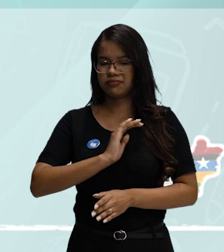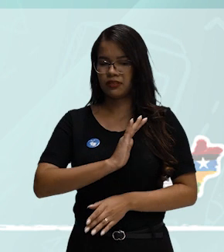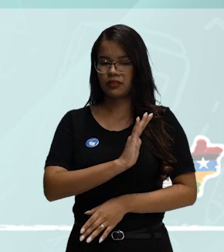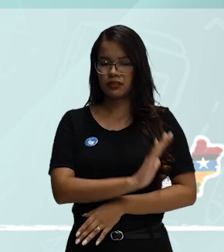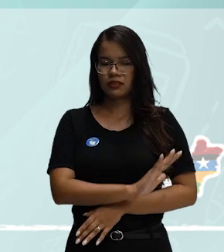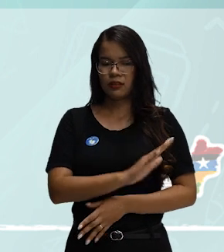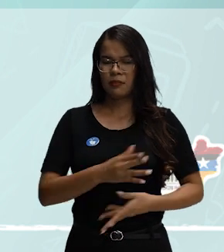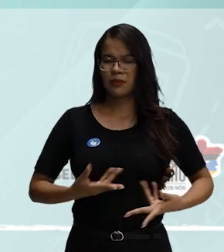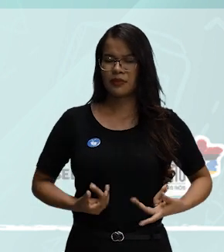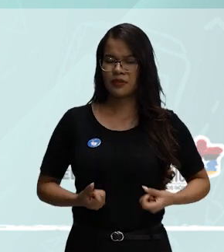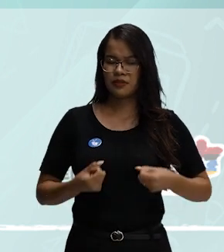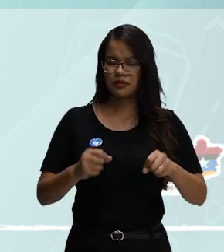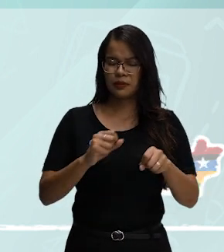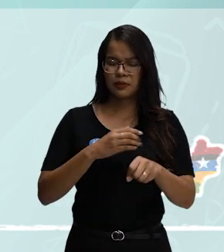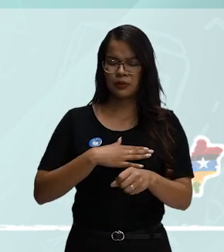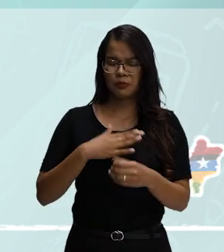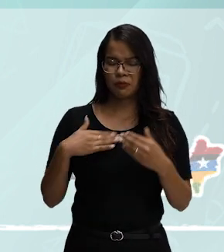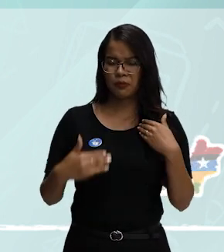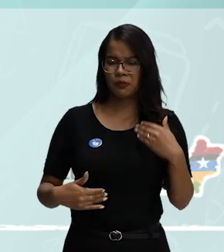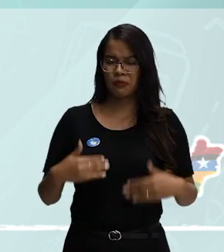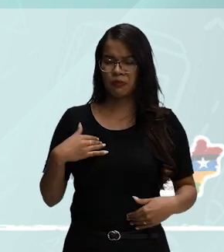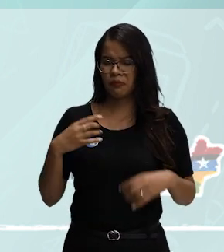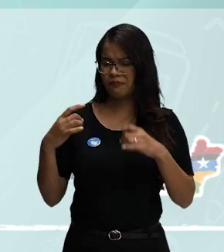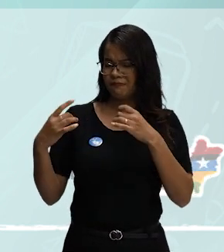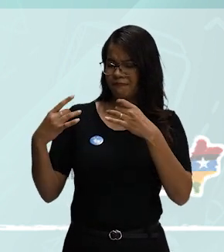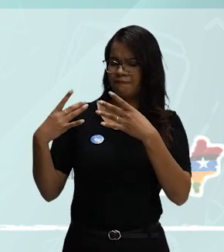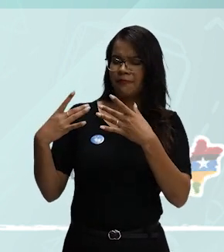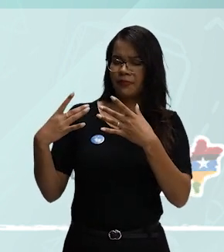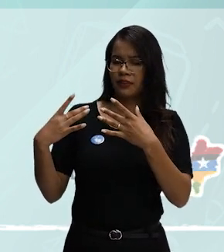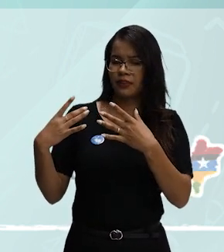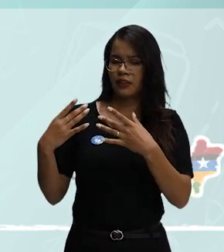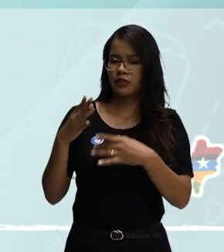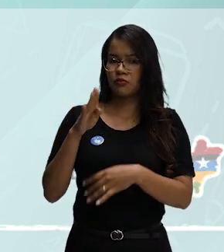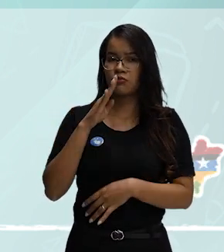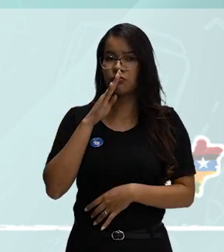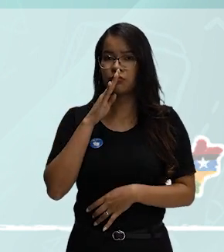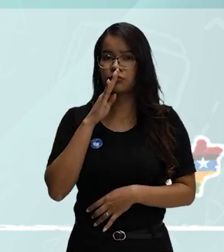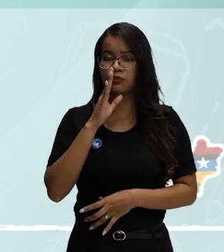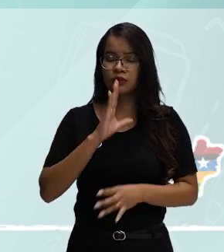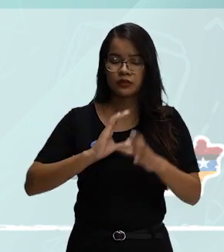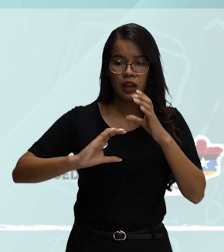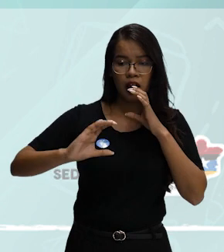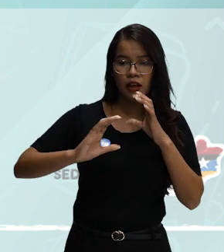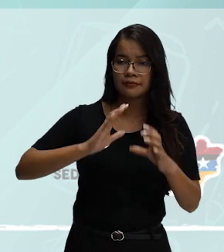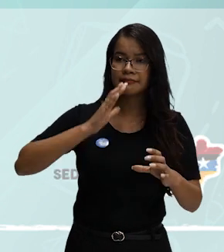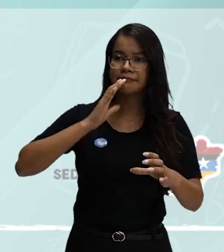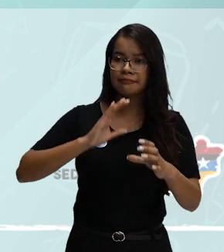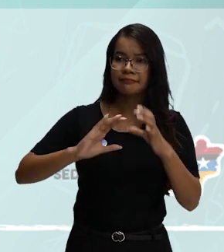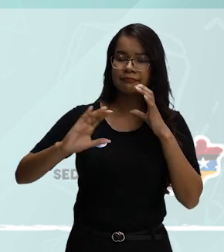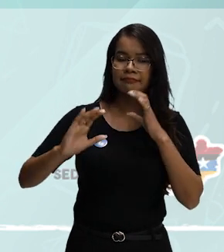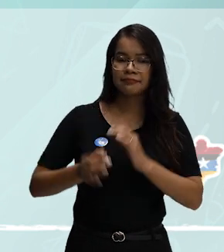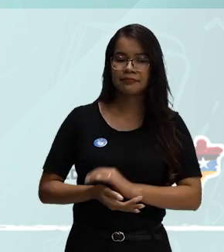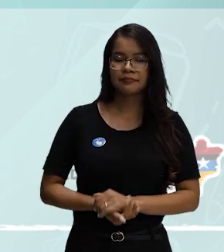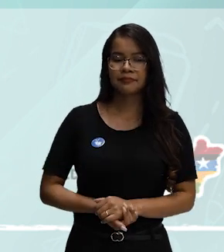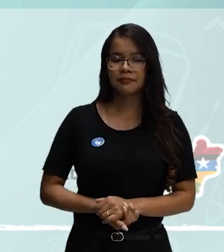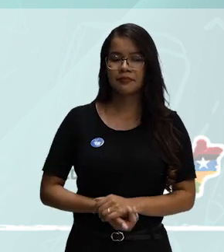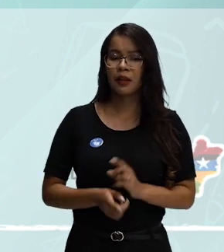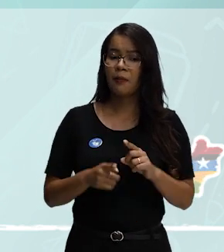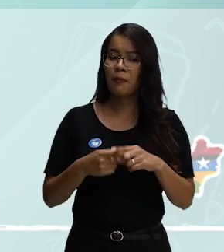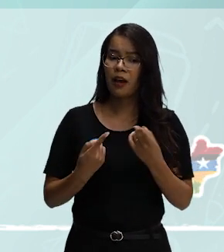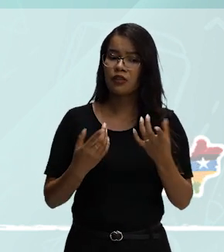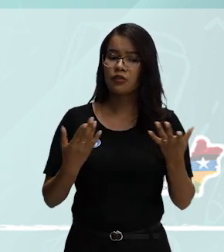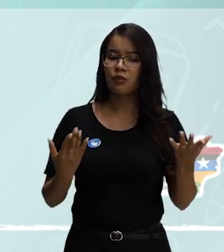Protegei o meu corpo abandonado e no silêncio derramai-lhe canto. Cantar. Mas